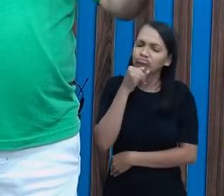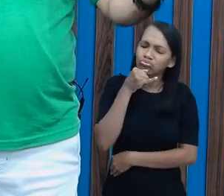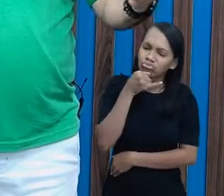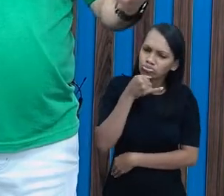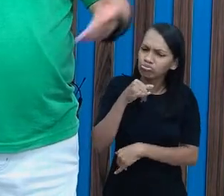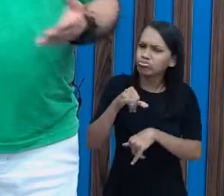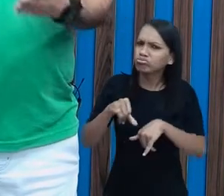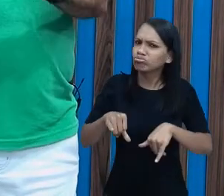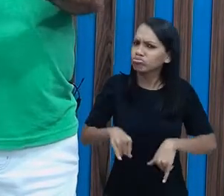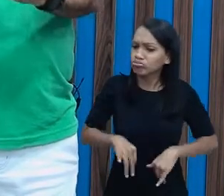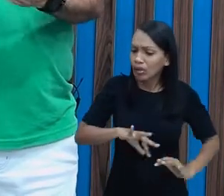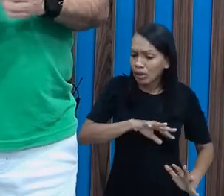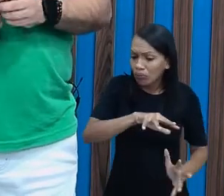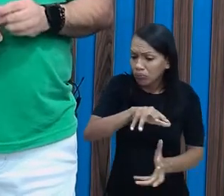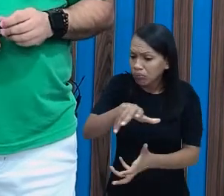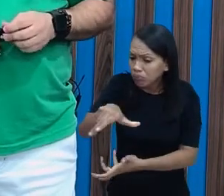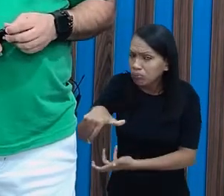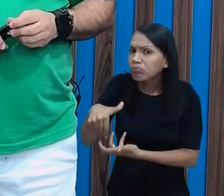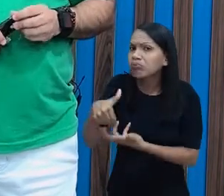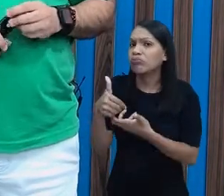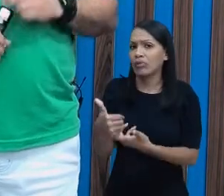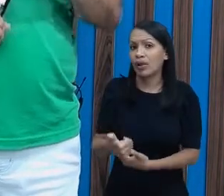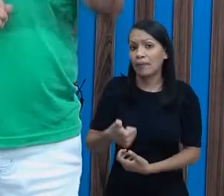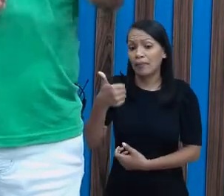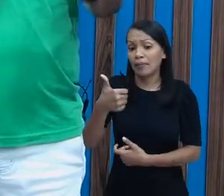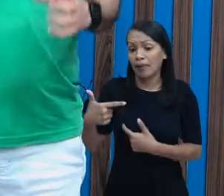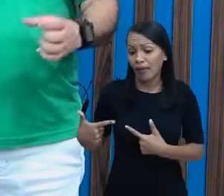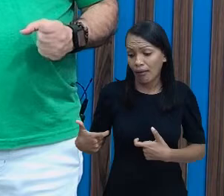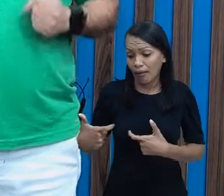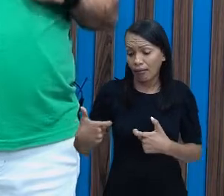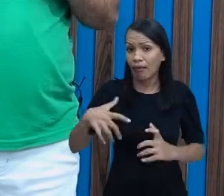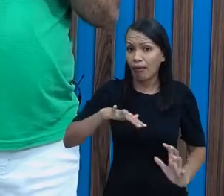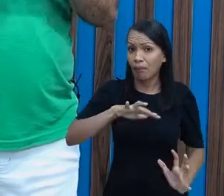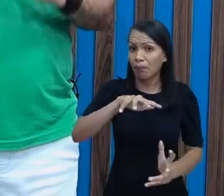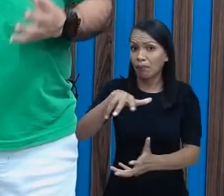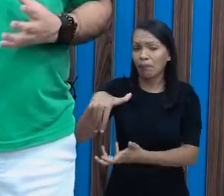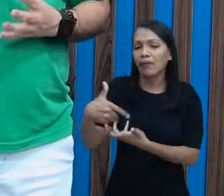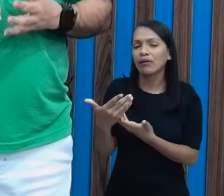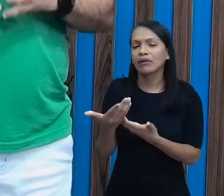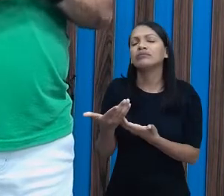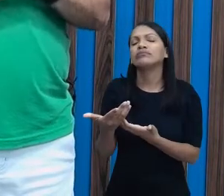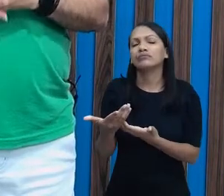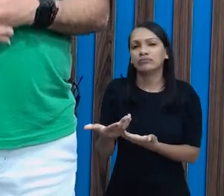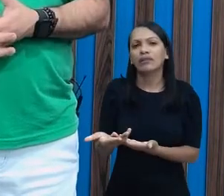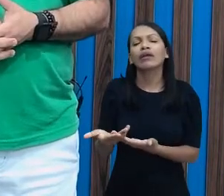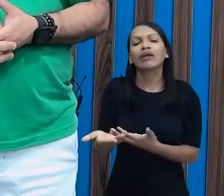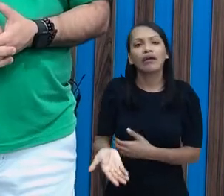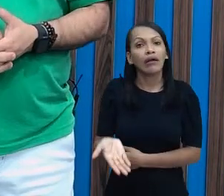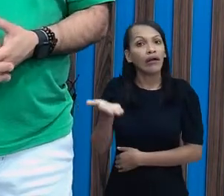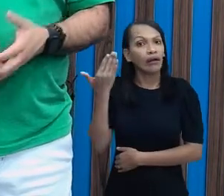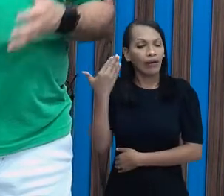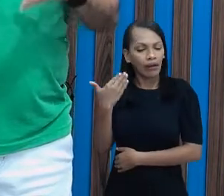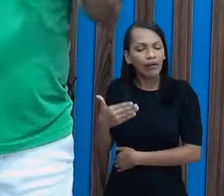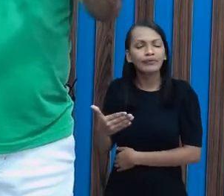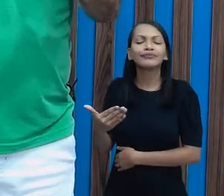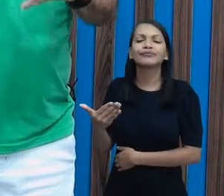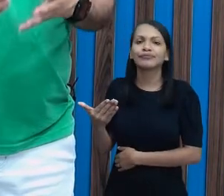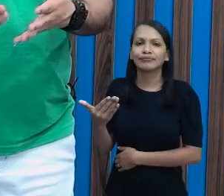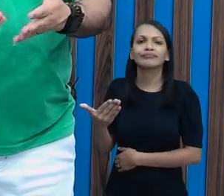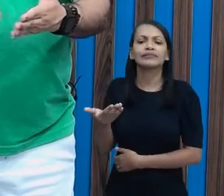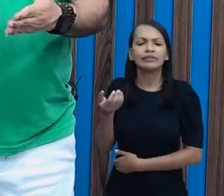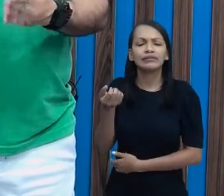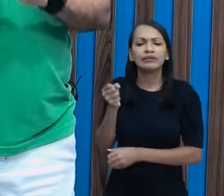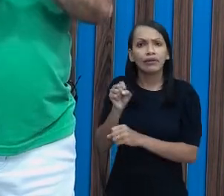processo global, que foi a Primeira Guerra Mundial. Então, antes da gente trabalhar a Primeira Guerra Mundial, a gente vai